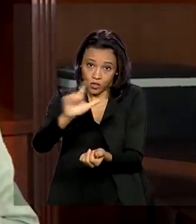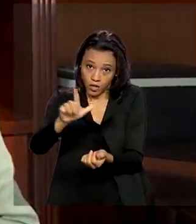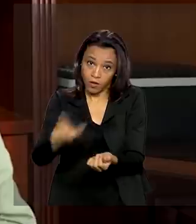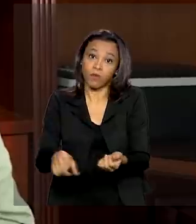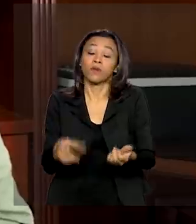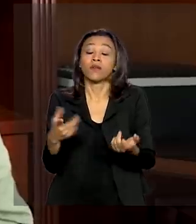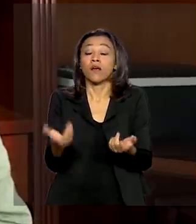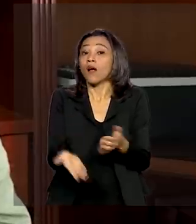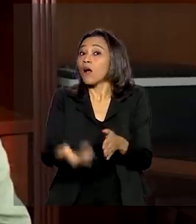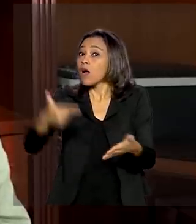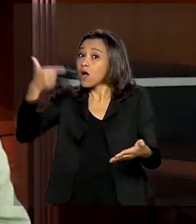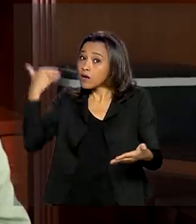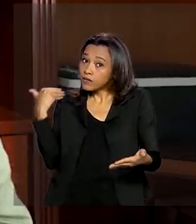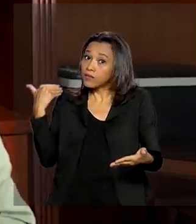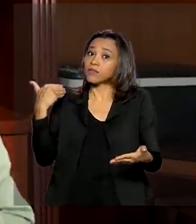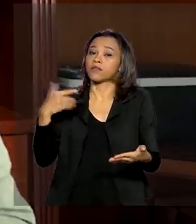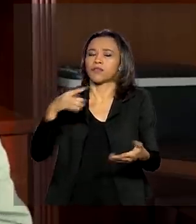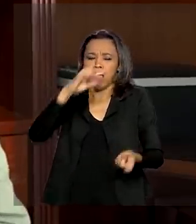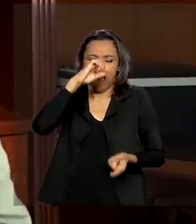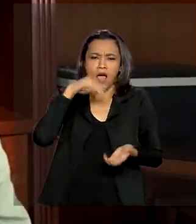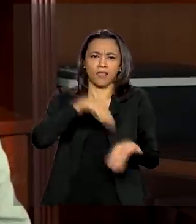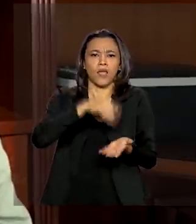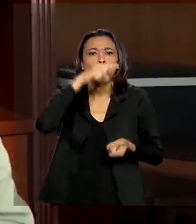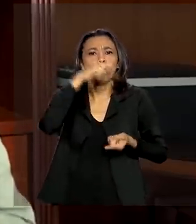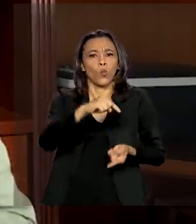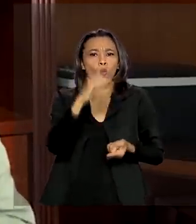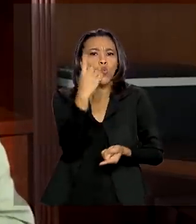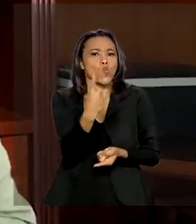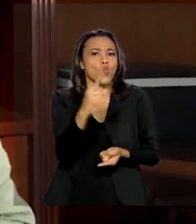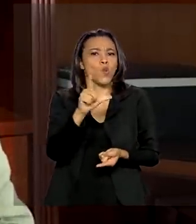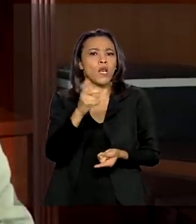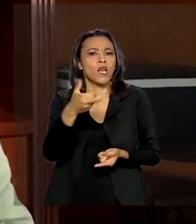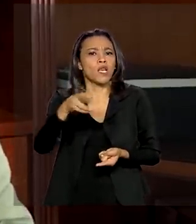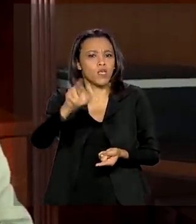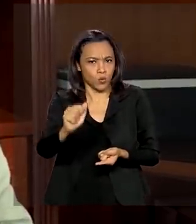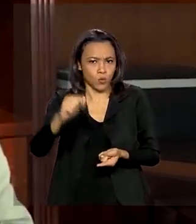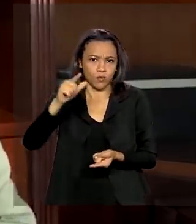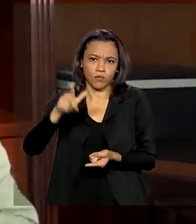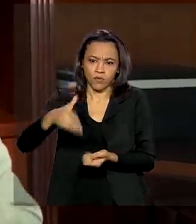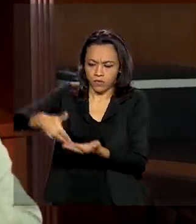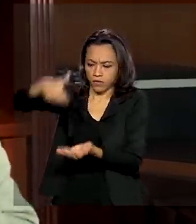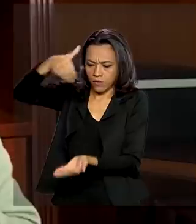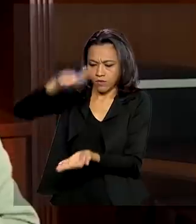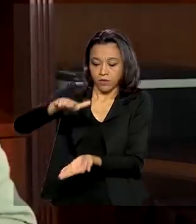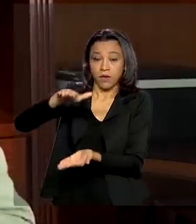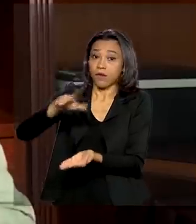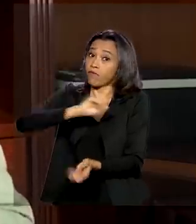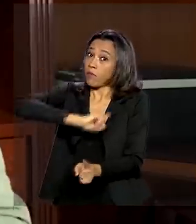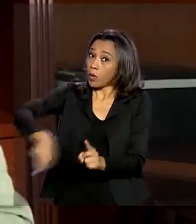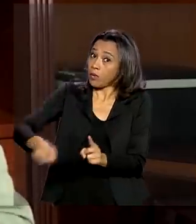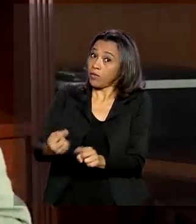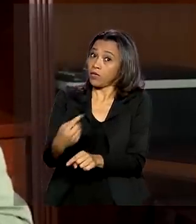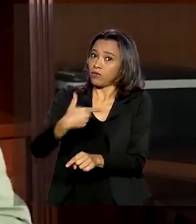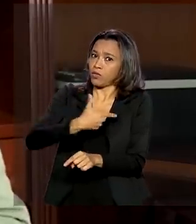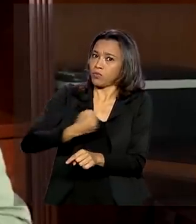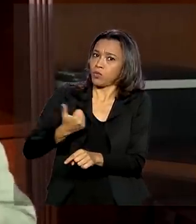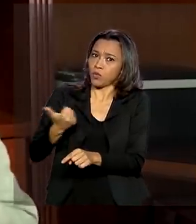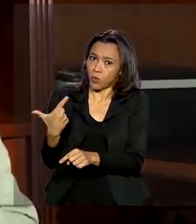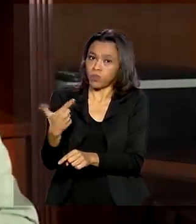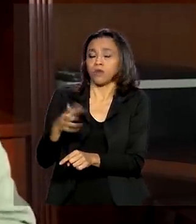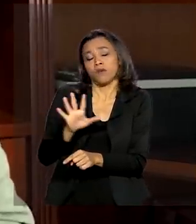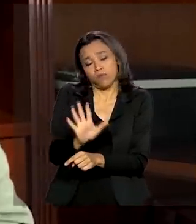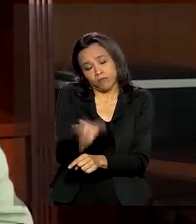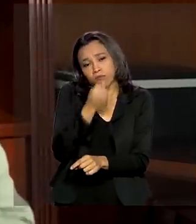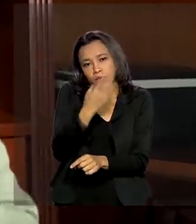produto estava suspensa pela agência desde 2002 por histórico de queimaduras. A medida vai durar 180 dias